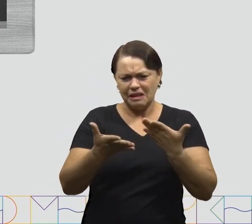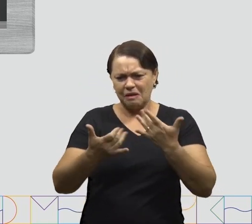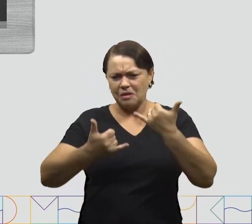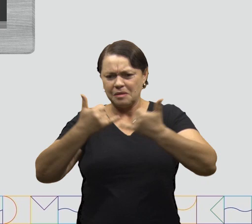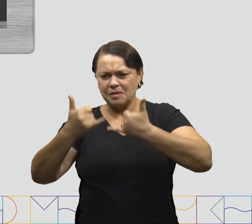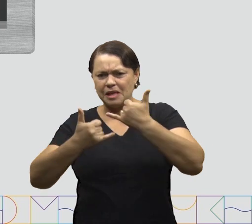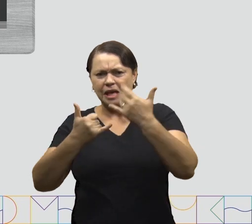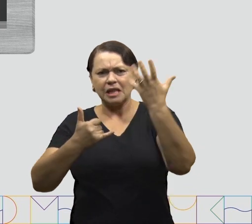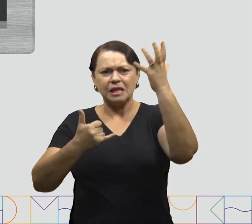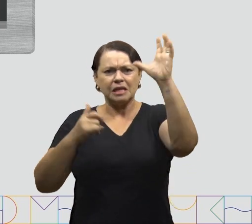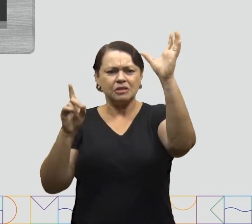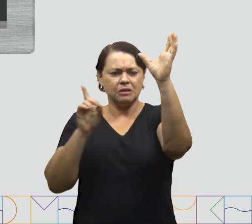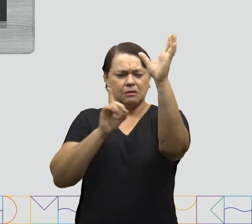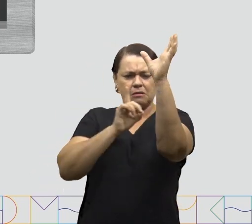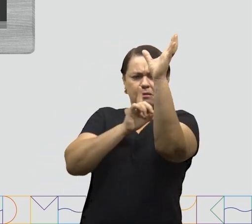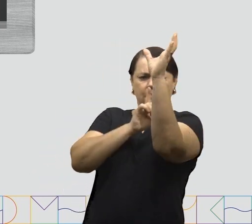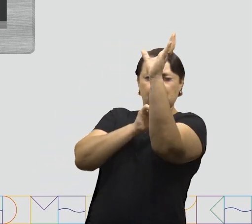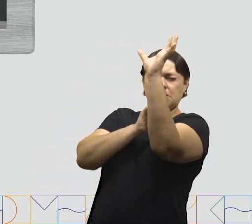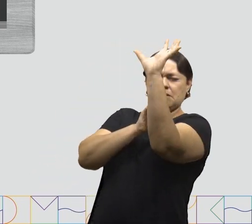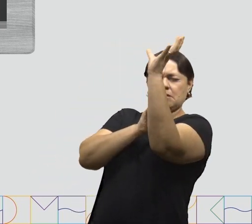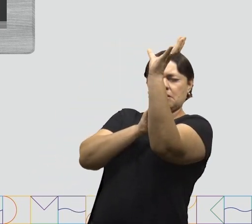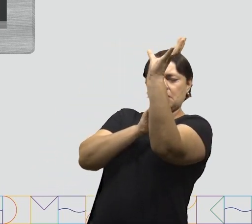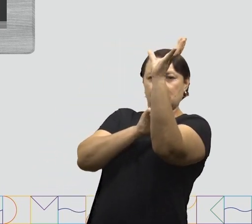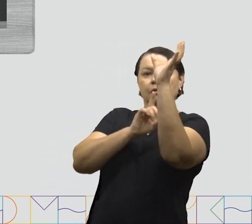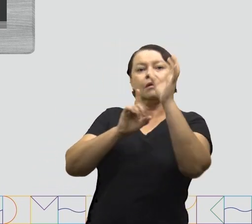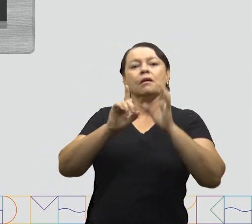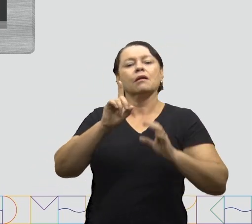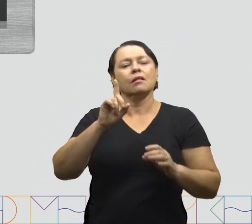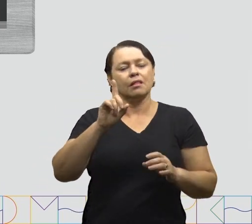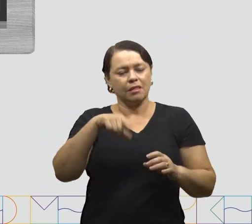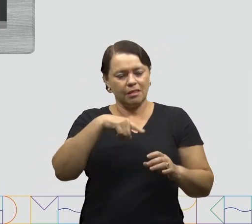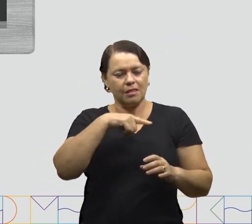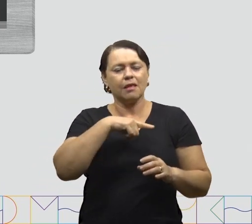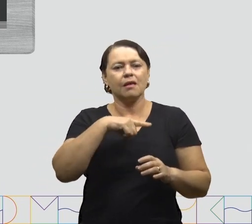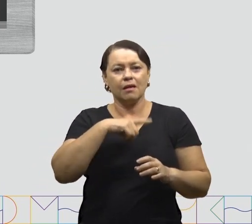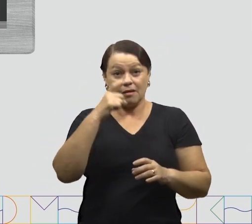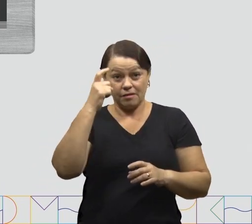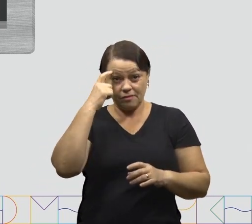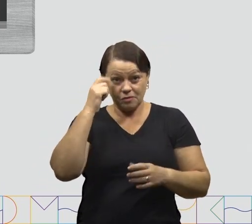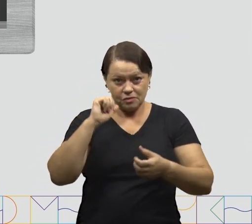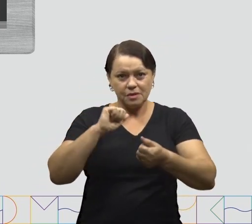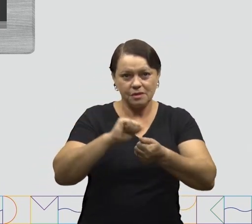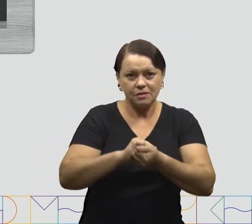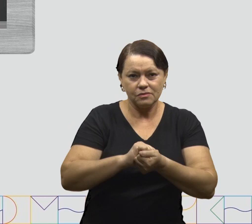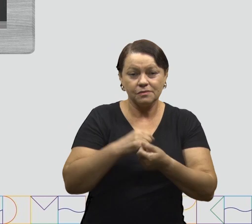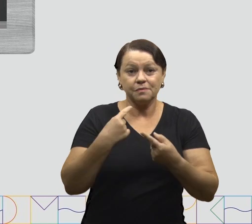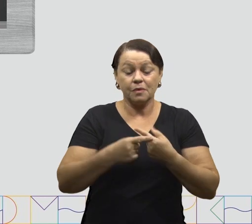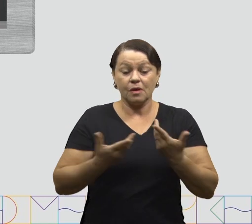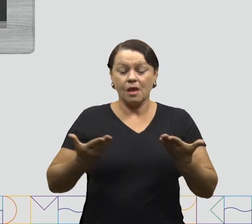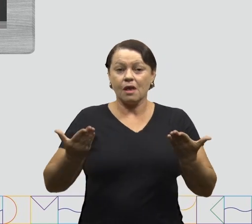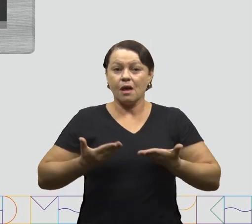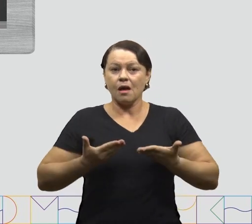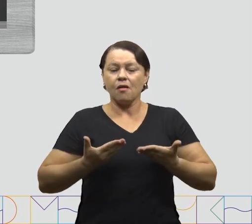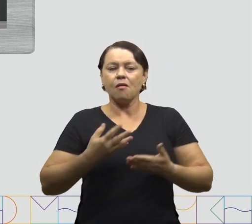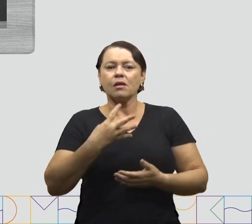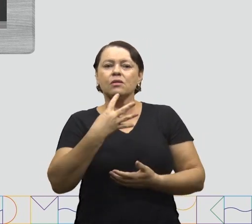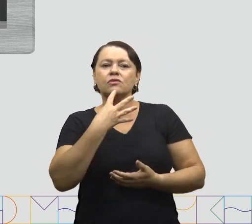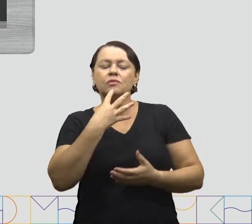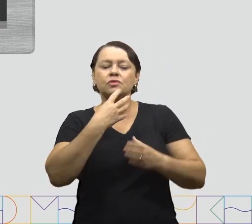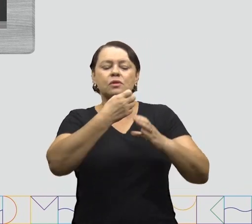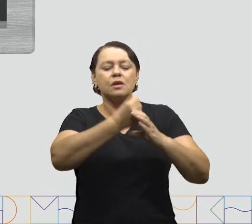de esconde-esconde? Eu lhe respondo, tem tudo a ver. Vamos pensar um pouco? Aqui nós vamos conhecer